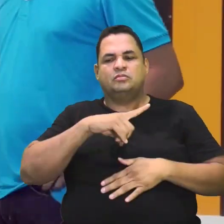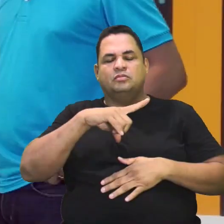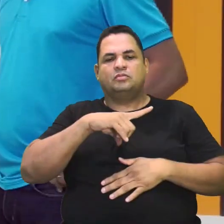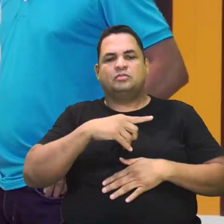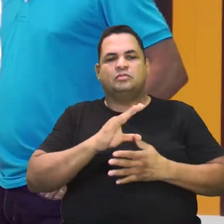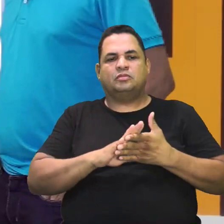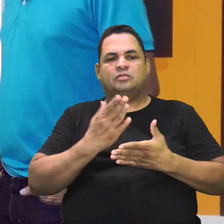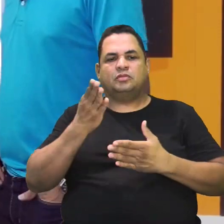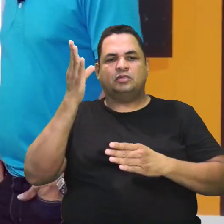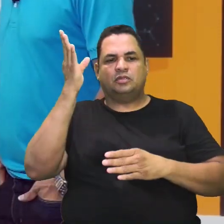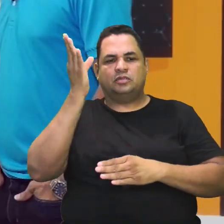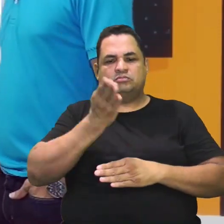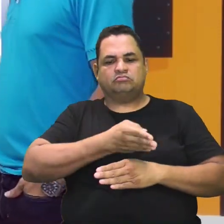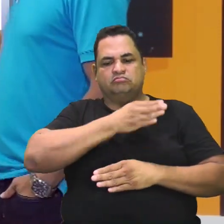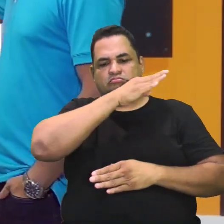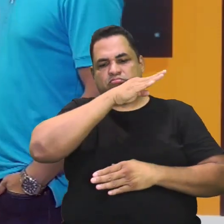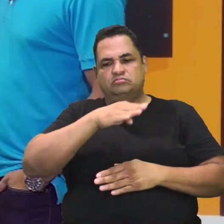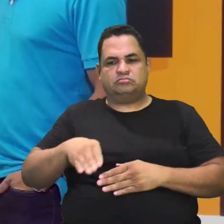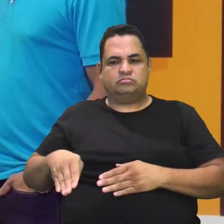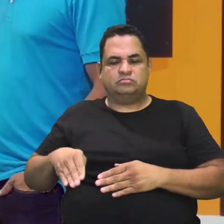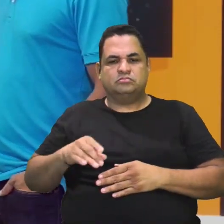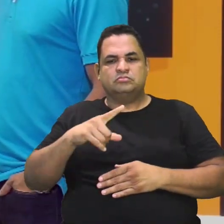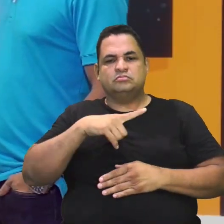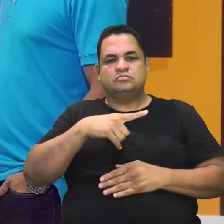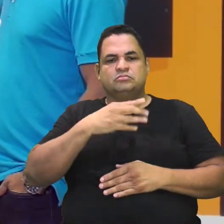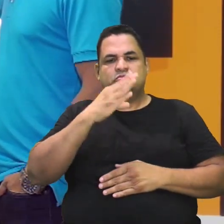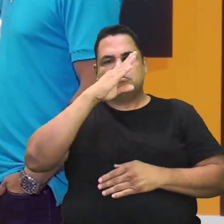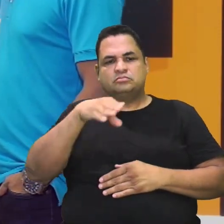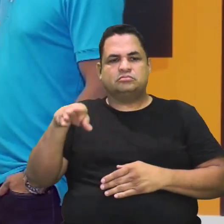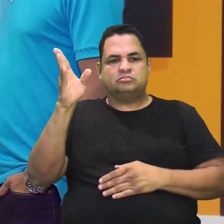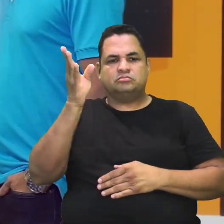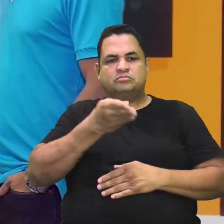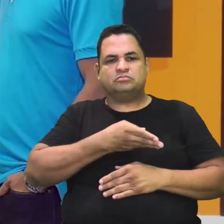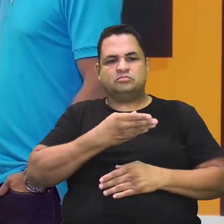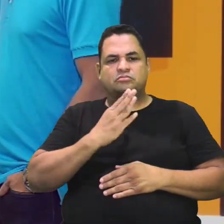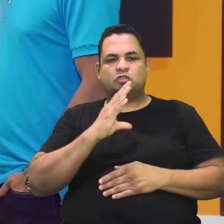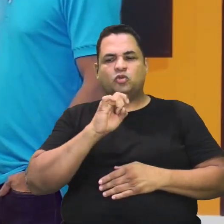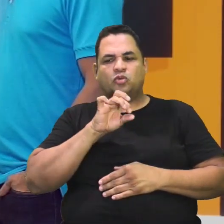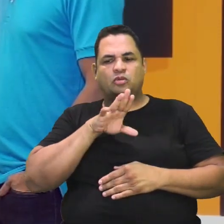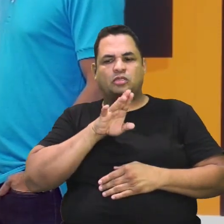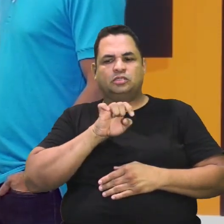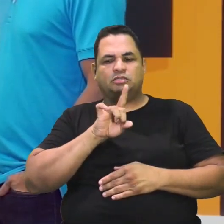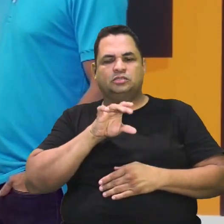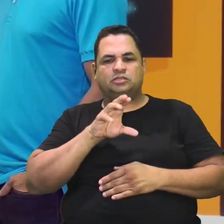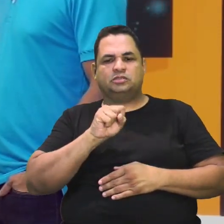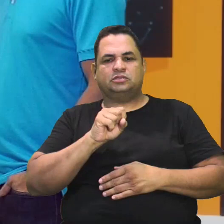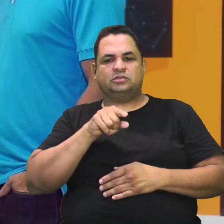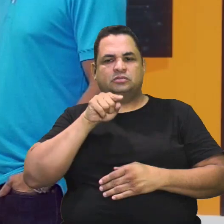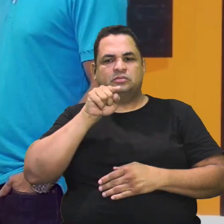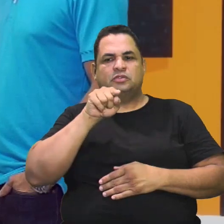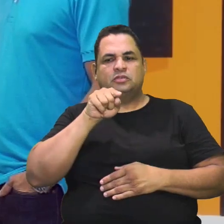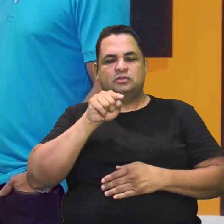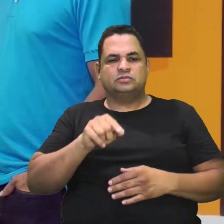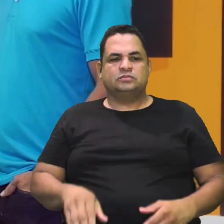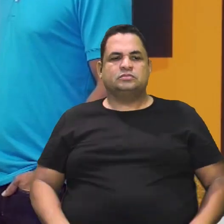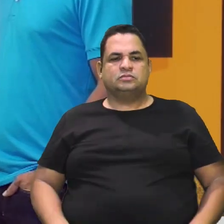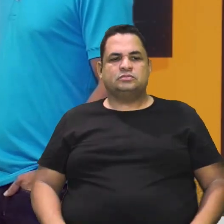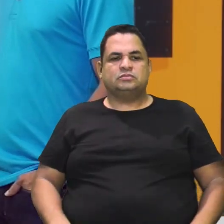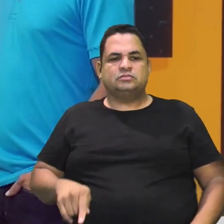duas retas que se cruzam aqui, né? Então, se elas se cruzam, elas são concorrentes. Aqui é o ponto de concorrência aqui,